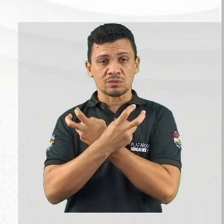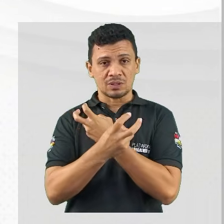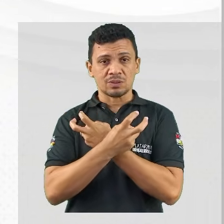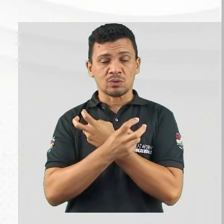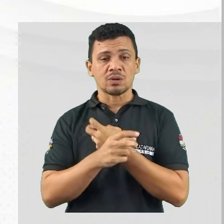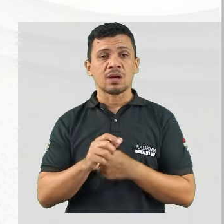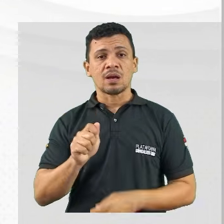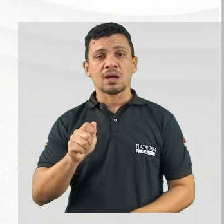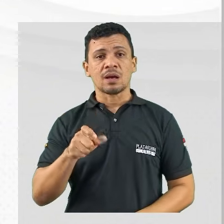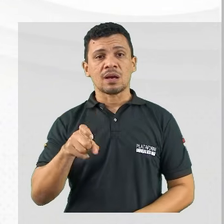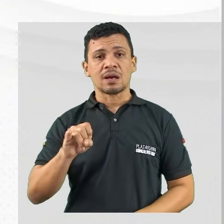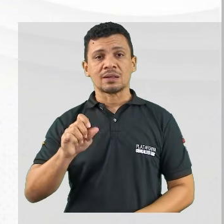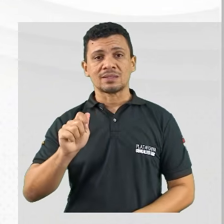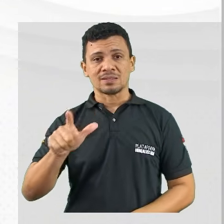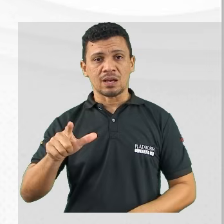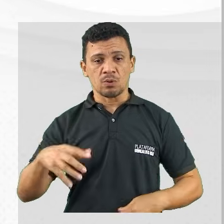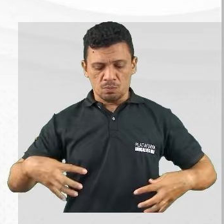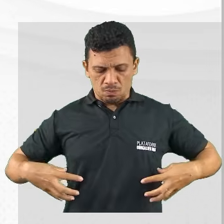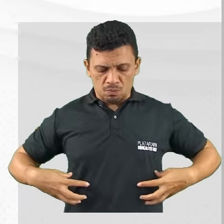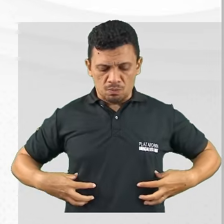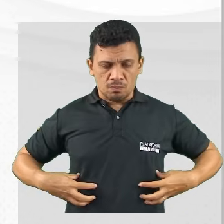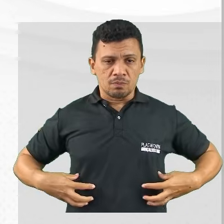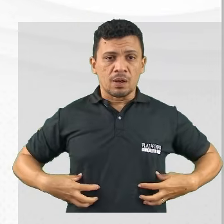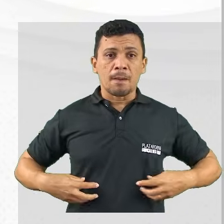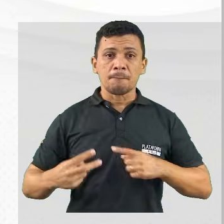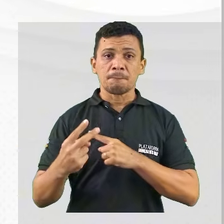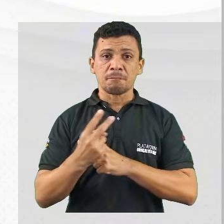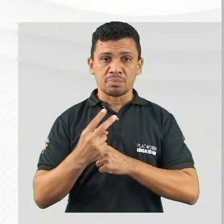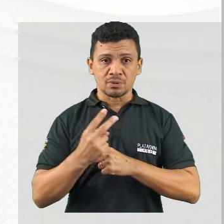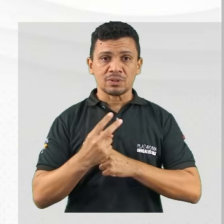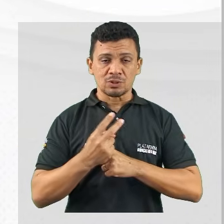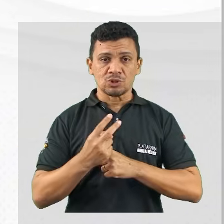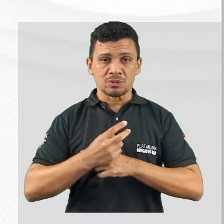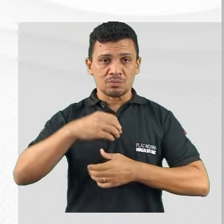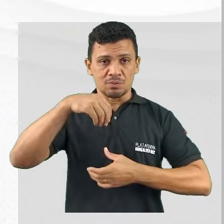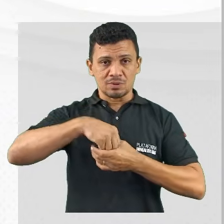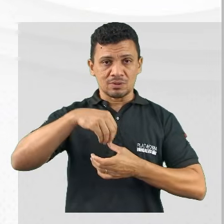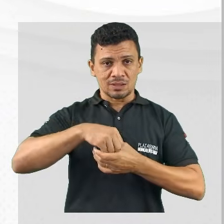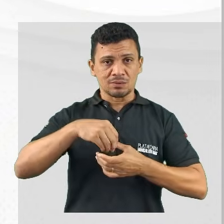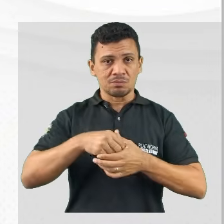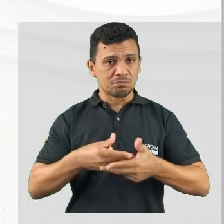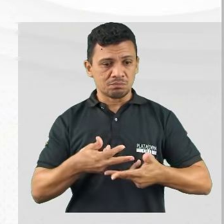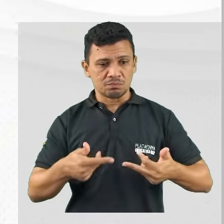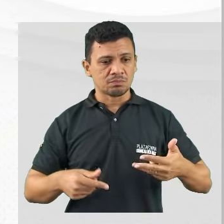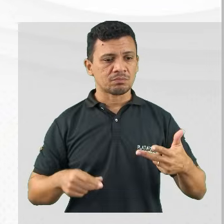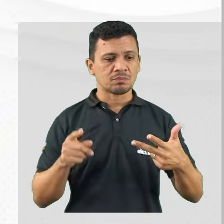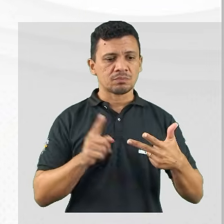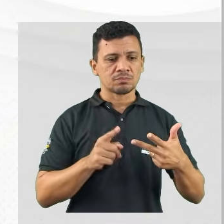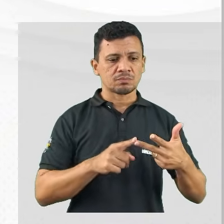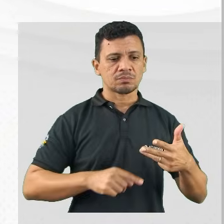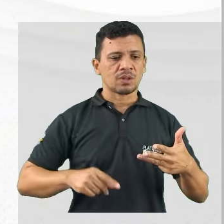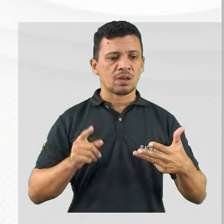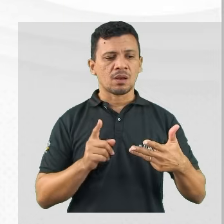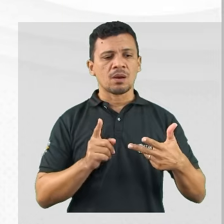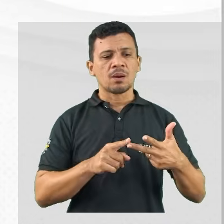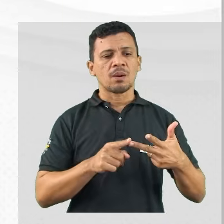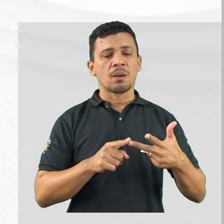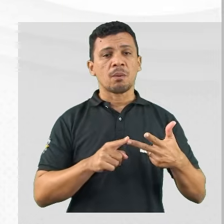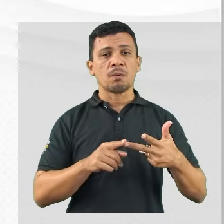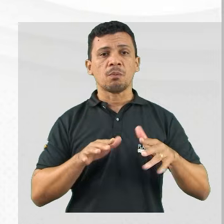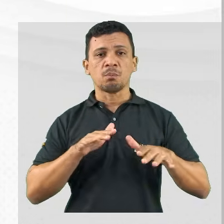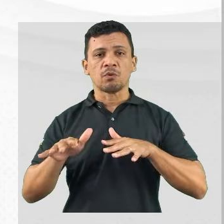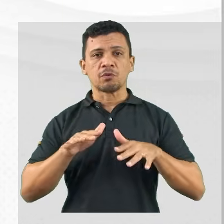vai ter a caixa torácica e o crânio protegendo esses órgãos. A movimentação,